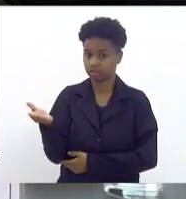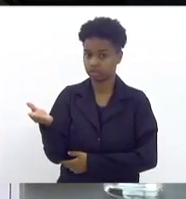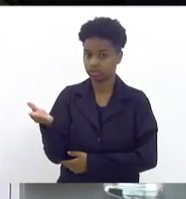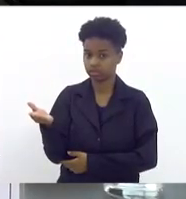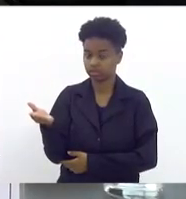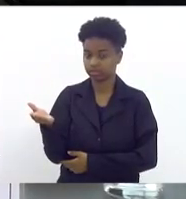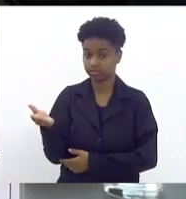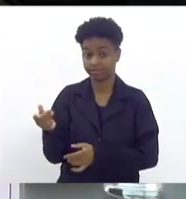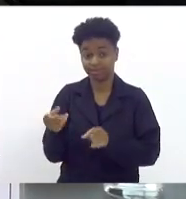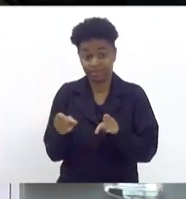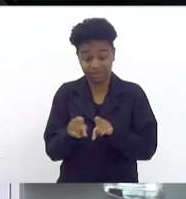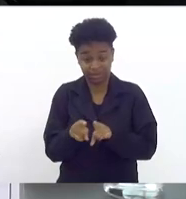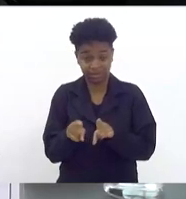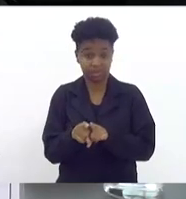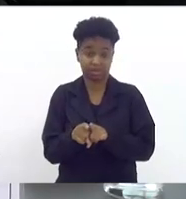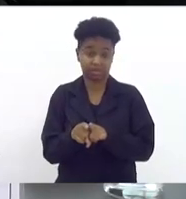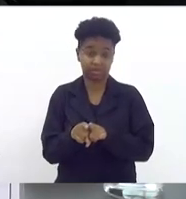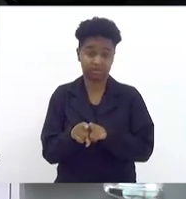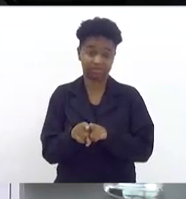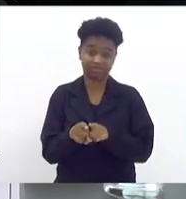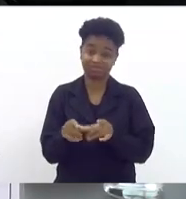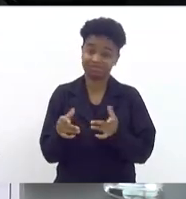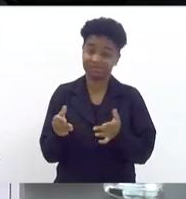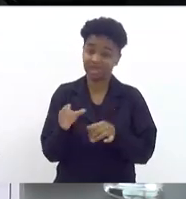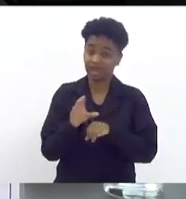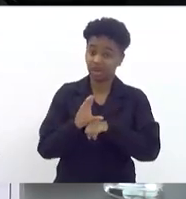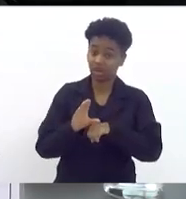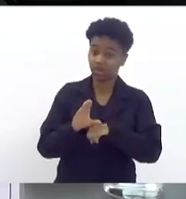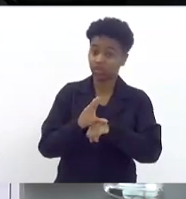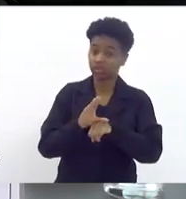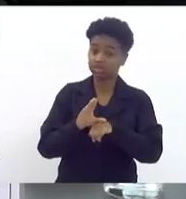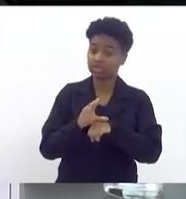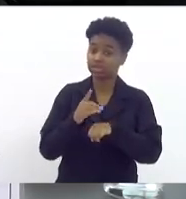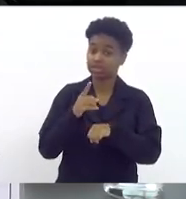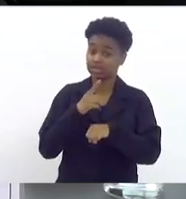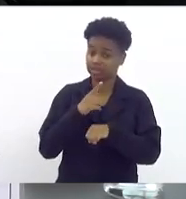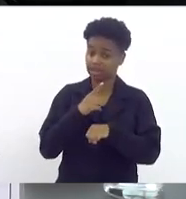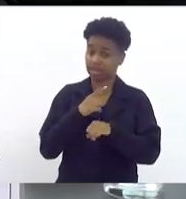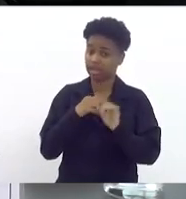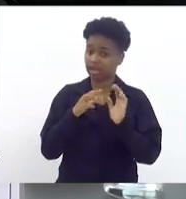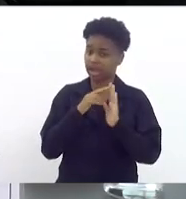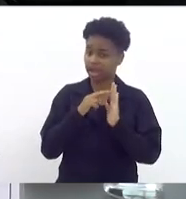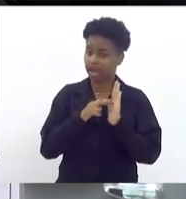Além do mais, a Constituição tem um princípio